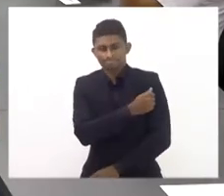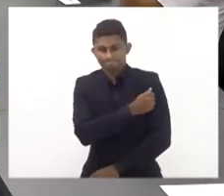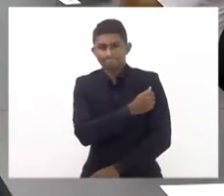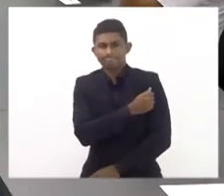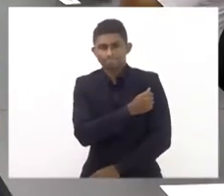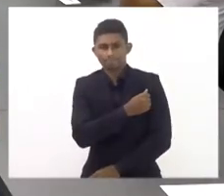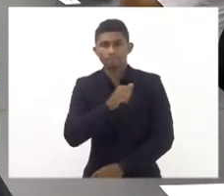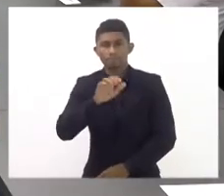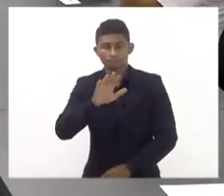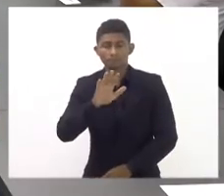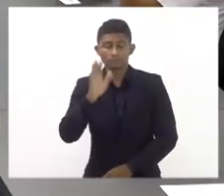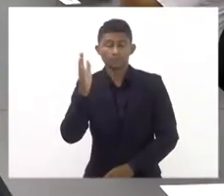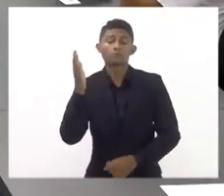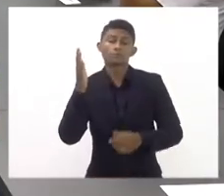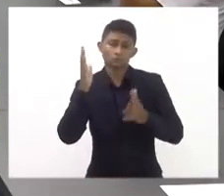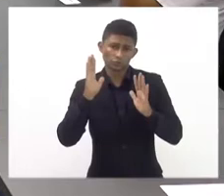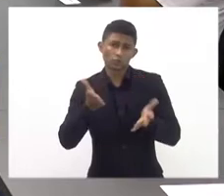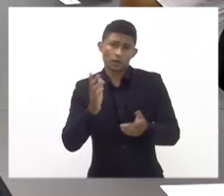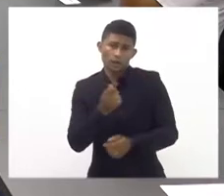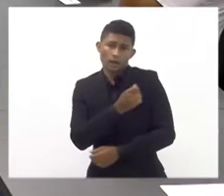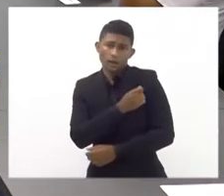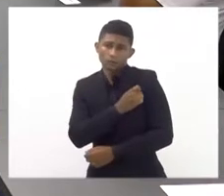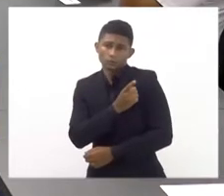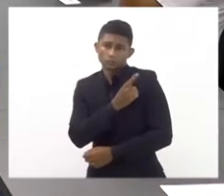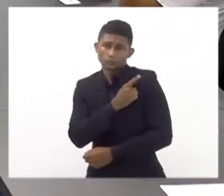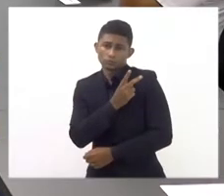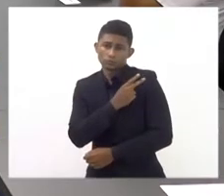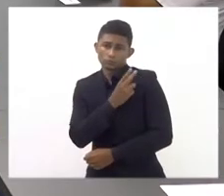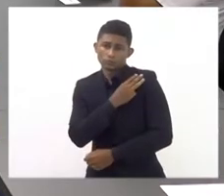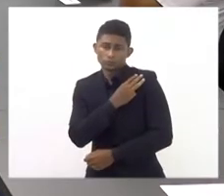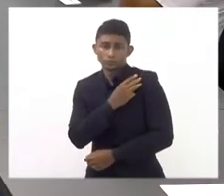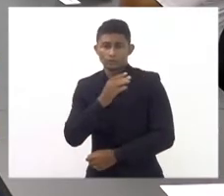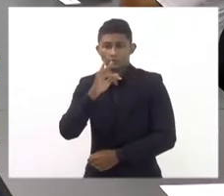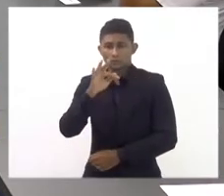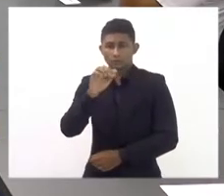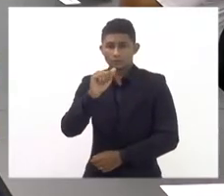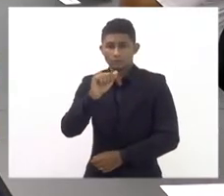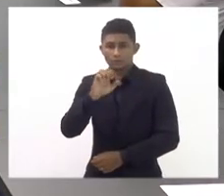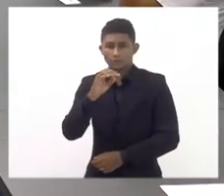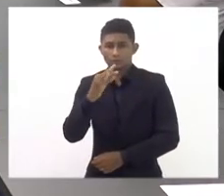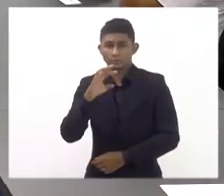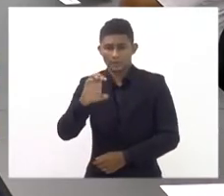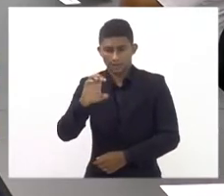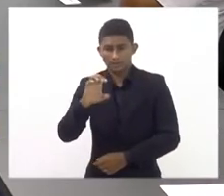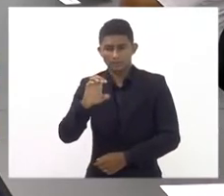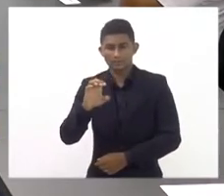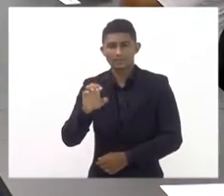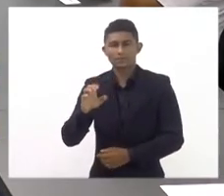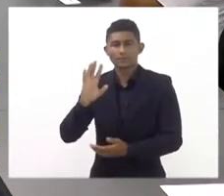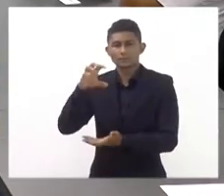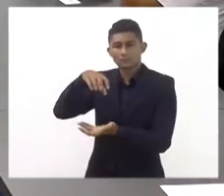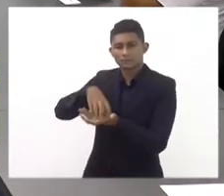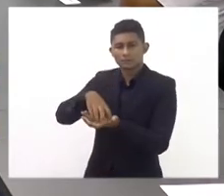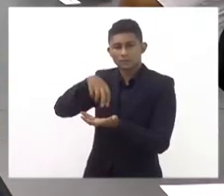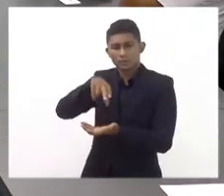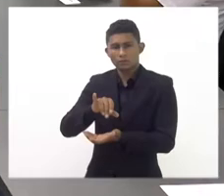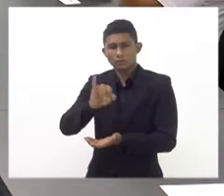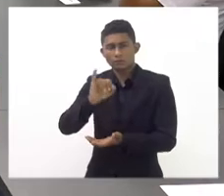eu fui estudante no ensino médio da FATEC, do campus da unidade de Nova Iguaçu, João Luiz.